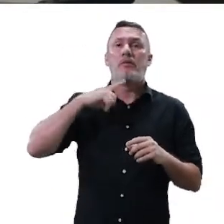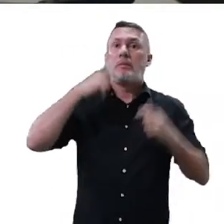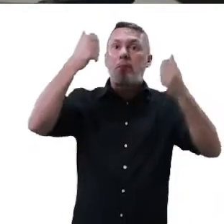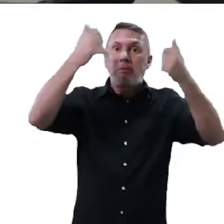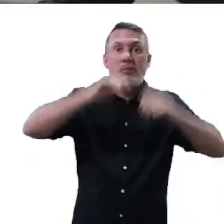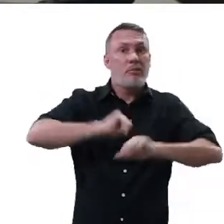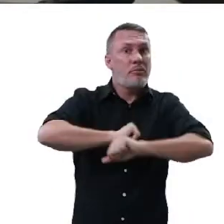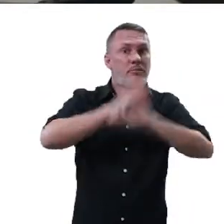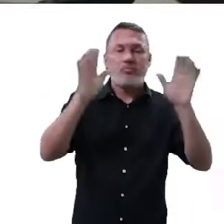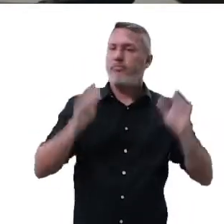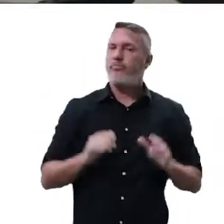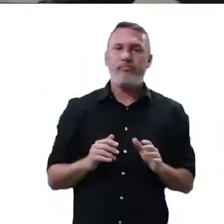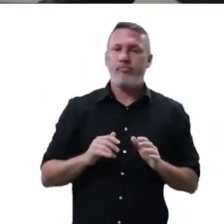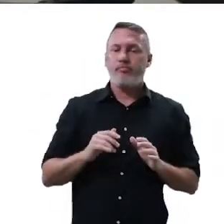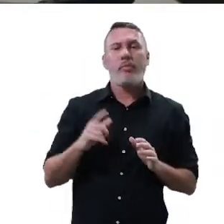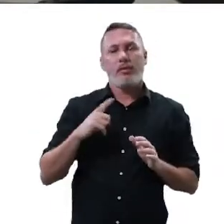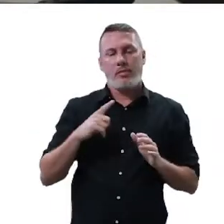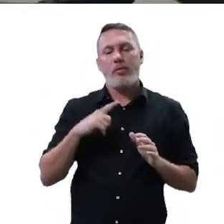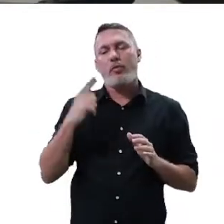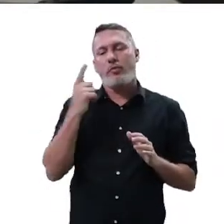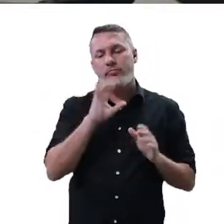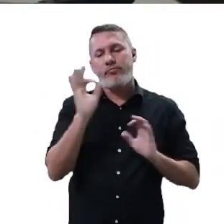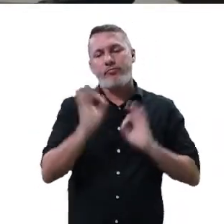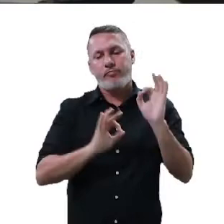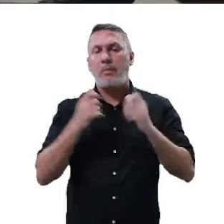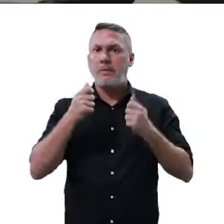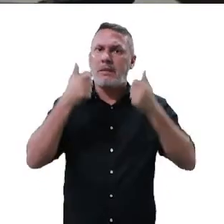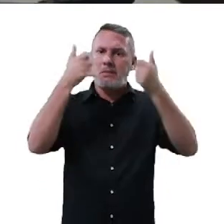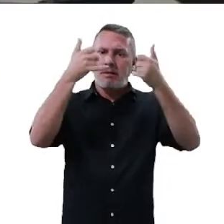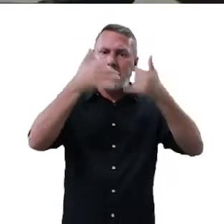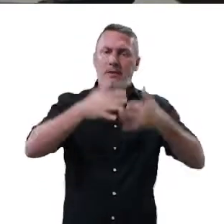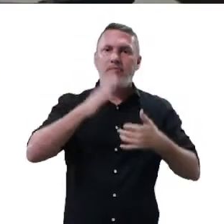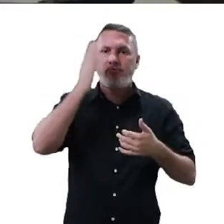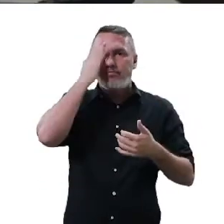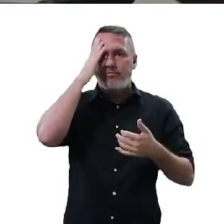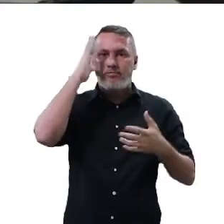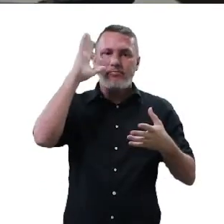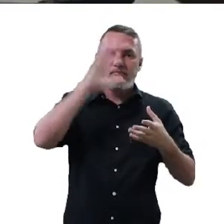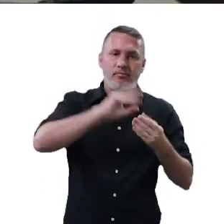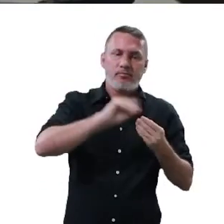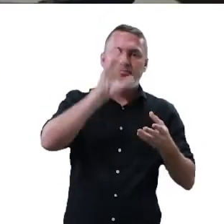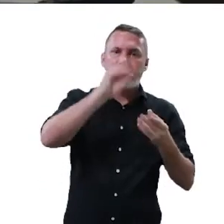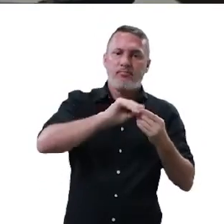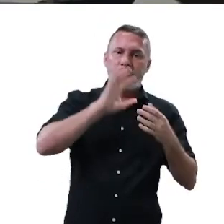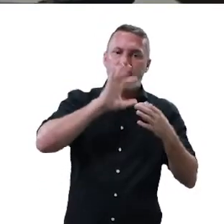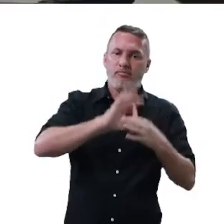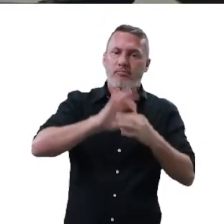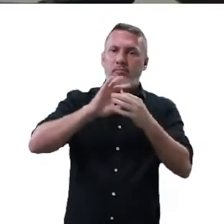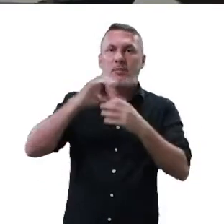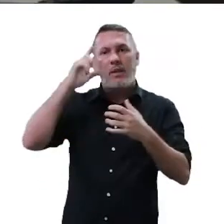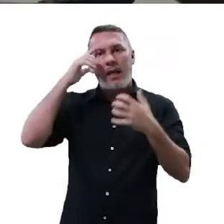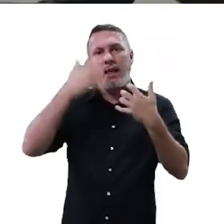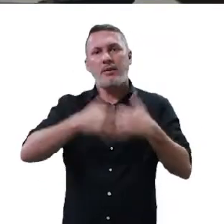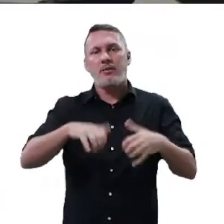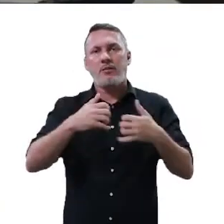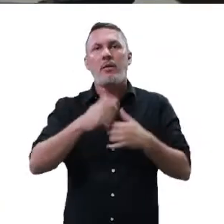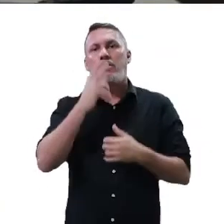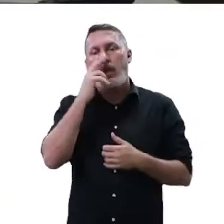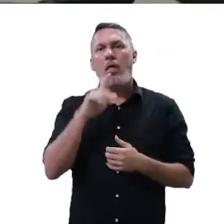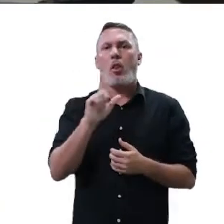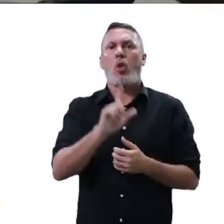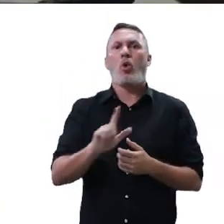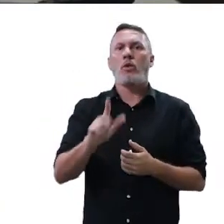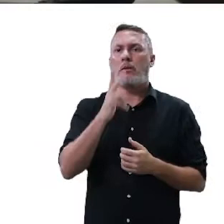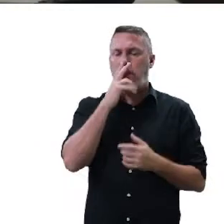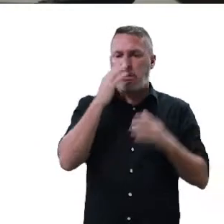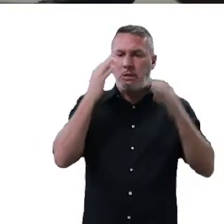deuses. Para poder explicar essa realidade, começou-se então a buscar uma explicação que fosse racional, uma explicação que